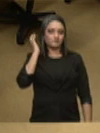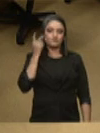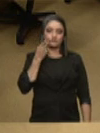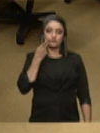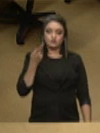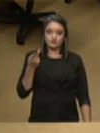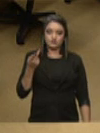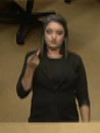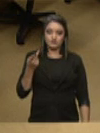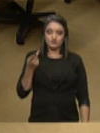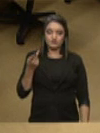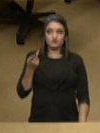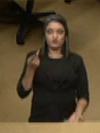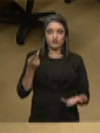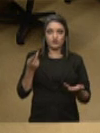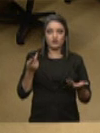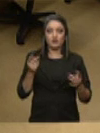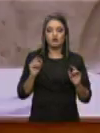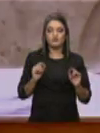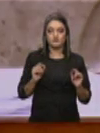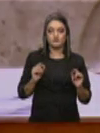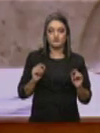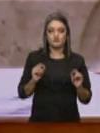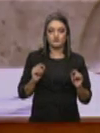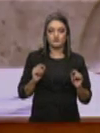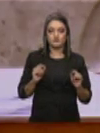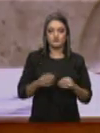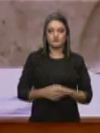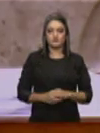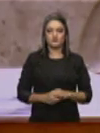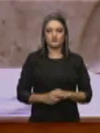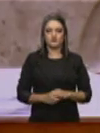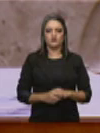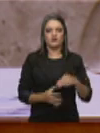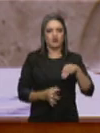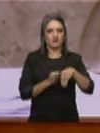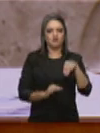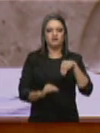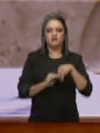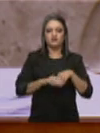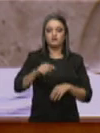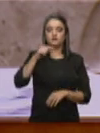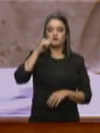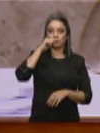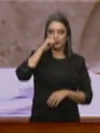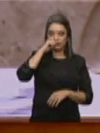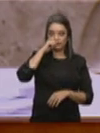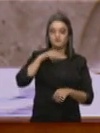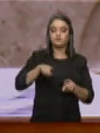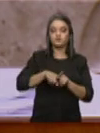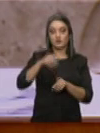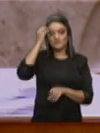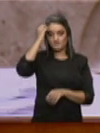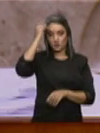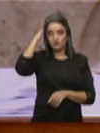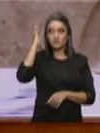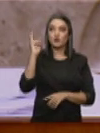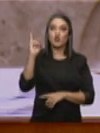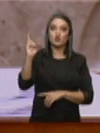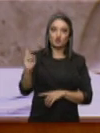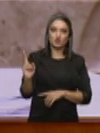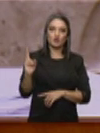Roberto, porque, na verdade, o ministro Luiz Edson Fachin e o ministro Luiz Fux, os dois haviam